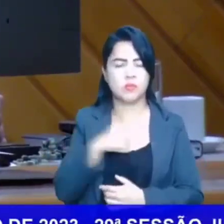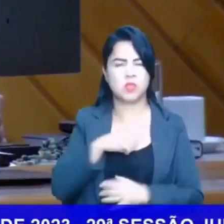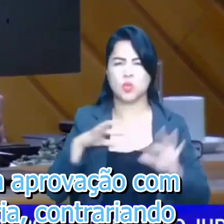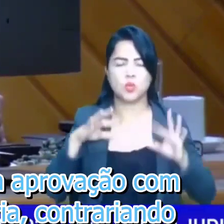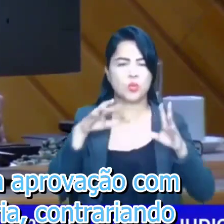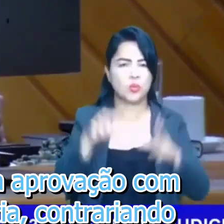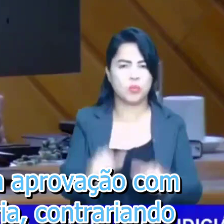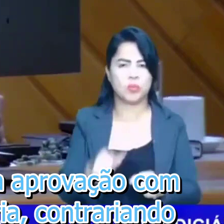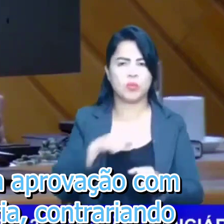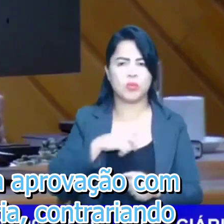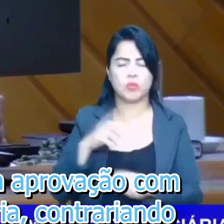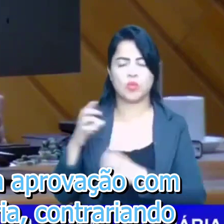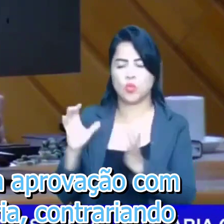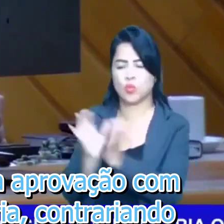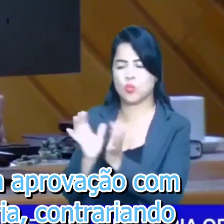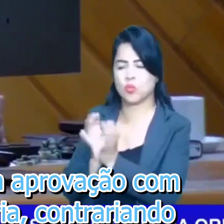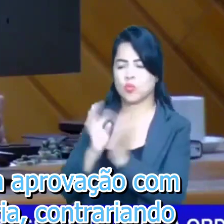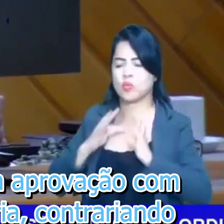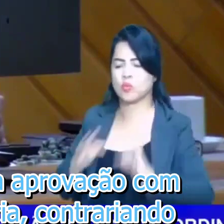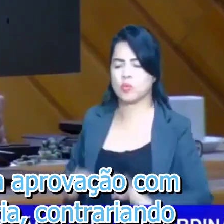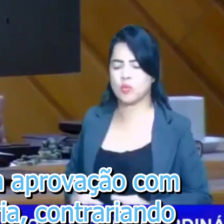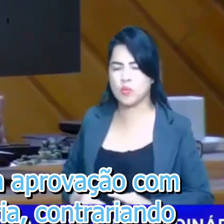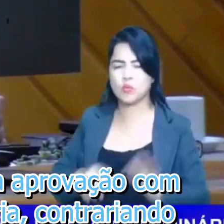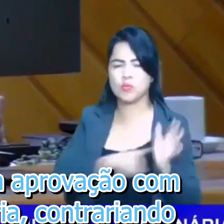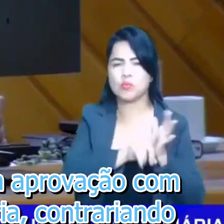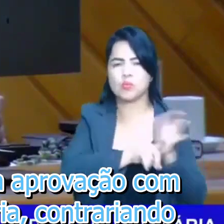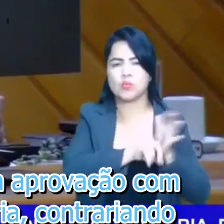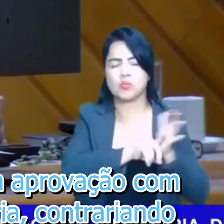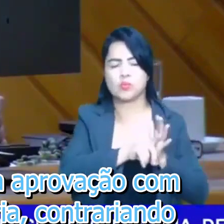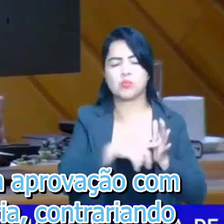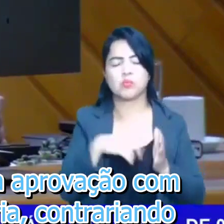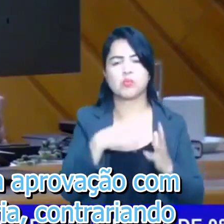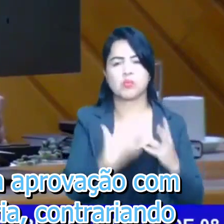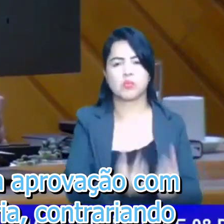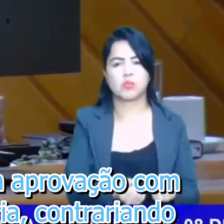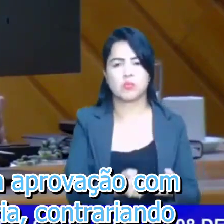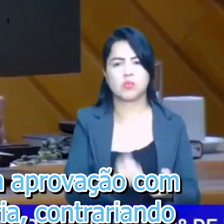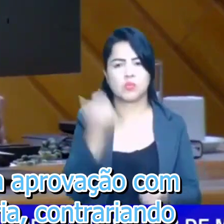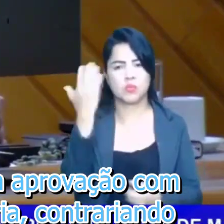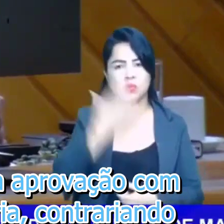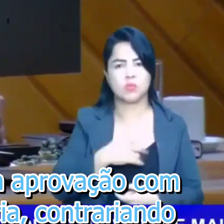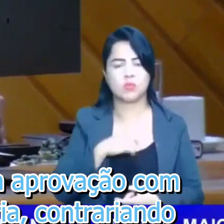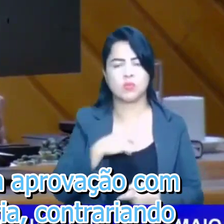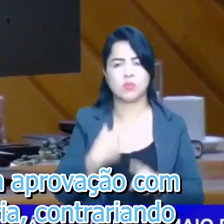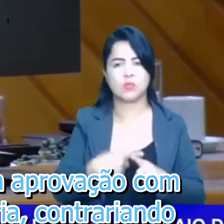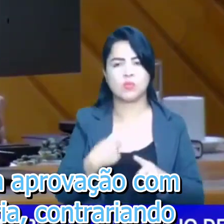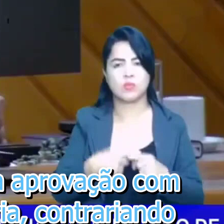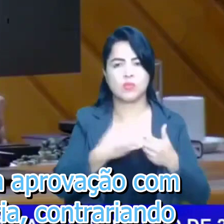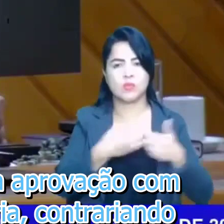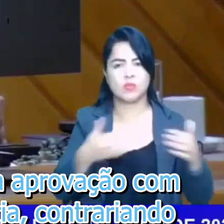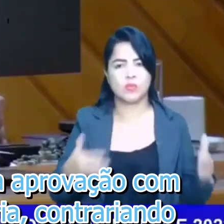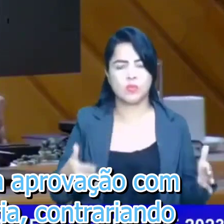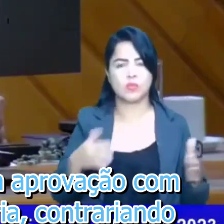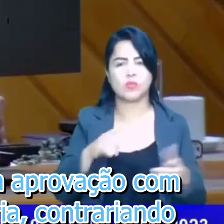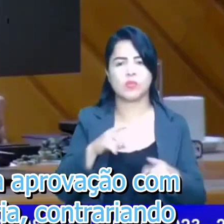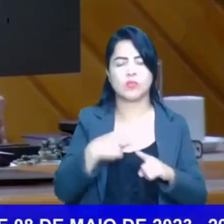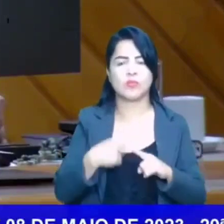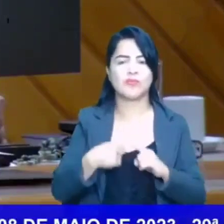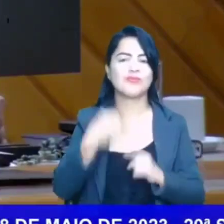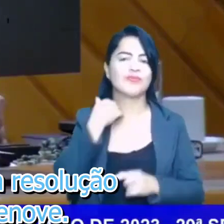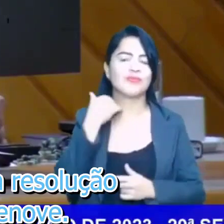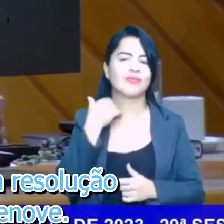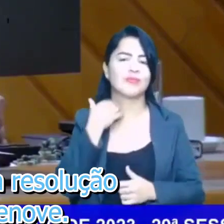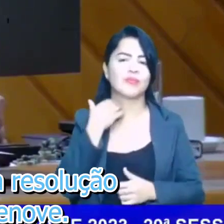conclusivo, o Núcleo de Análise de Contas Eleitorais e Partidárias sugeriu aprovação com ressalvas, em razão da abertura intempestiva de conta